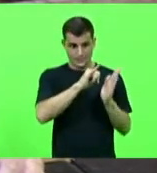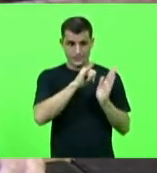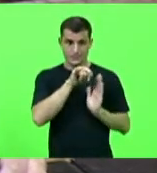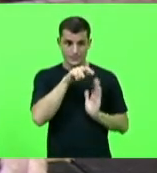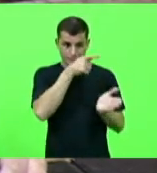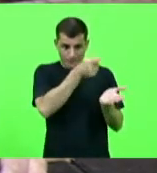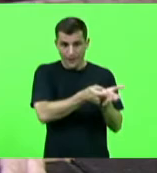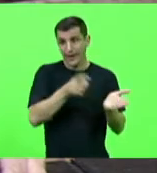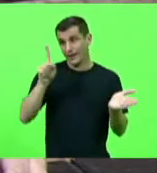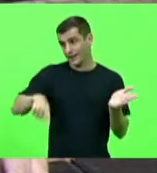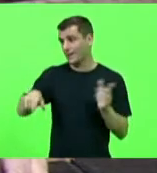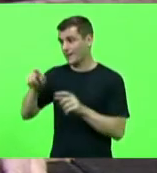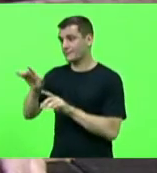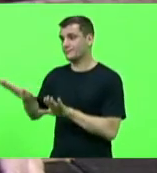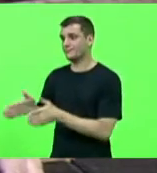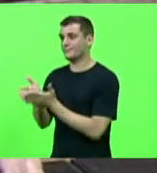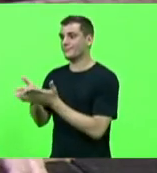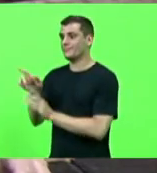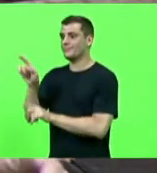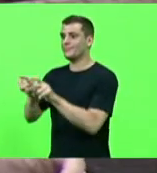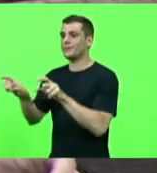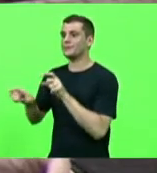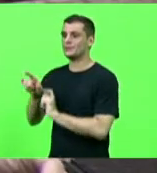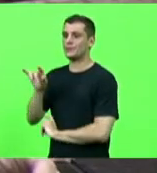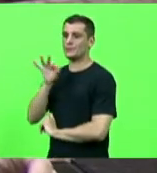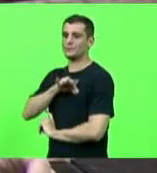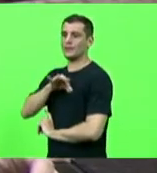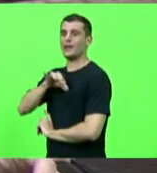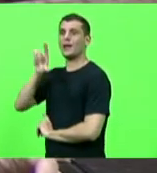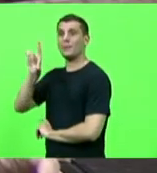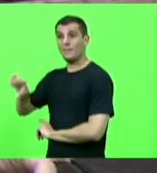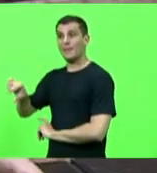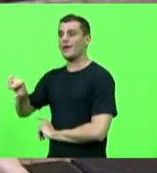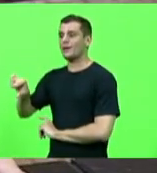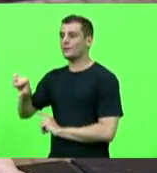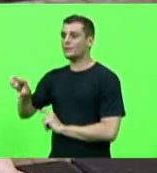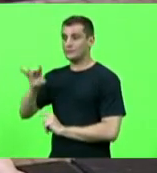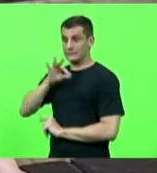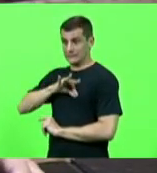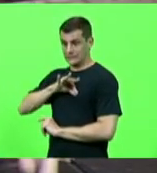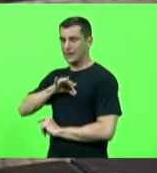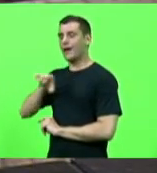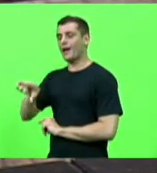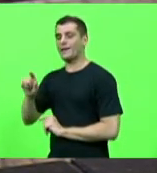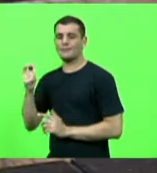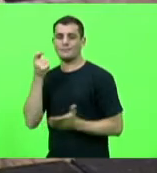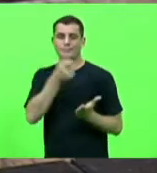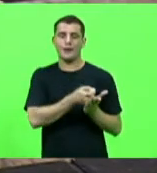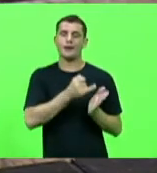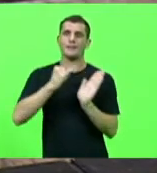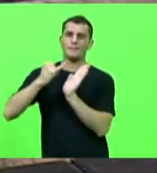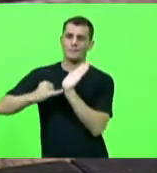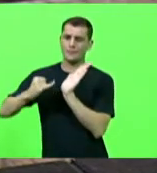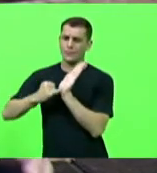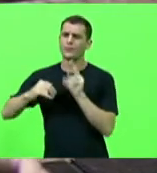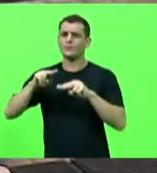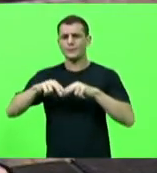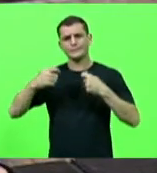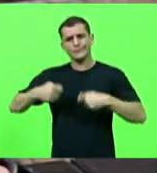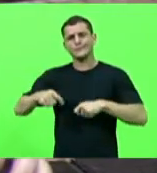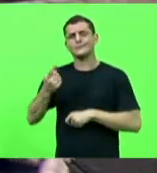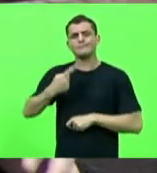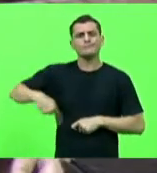menos. Por isso que eu sempre luto aqui para que nós possamos mudar a visão e o Estado que nós temos de um